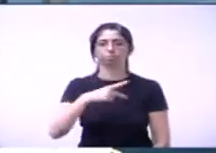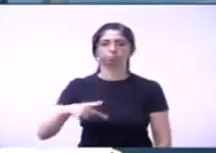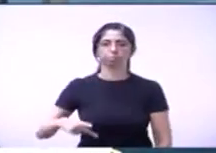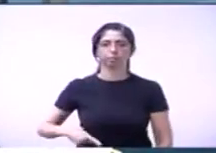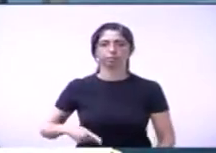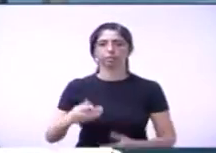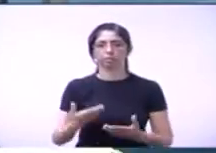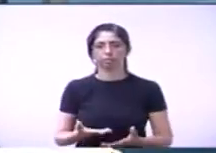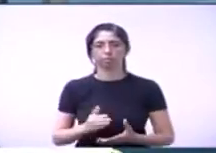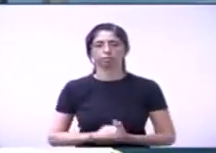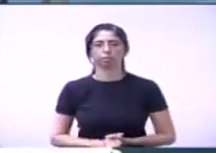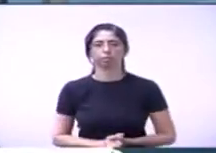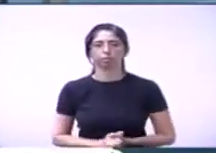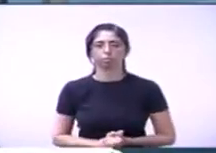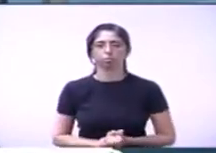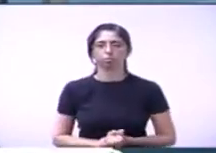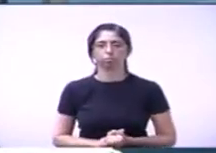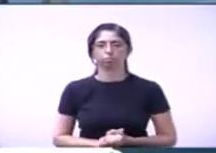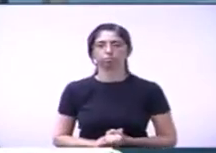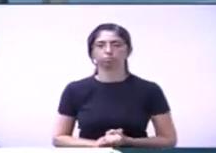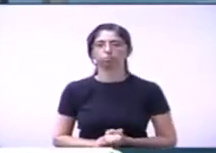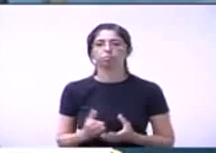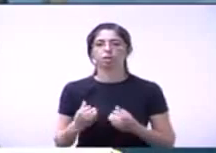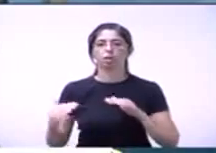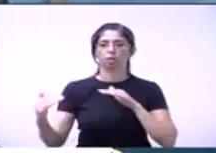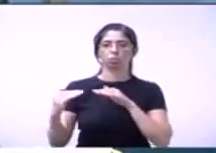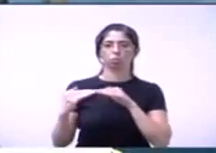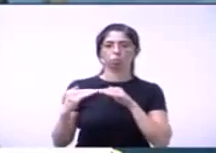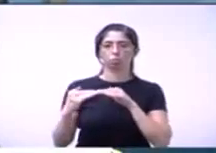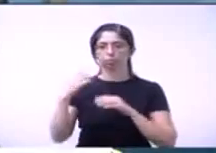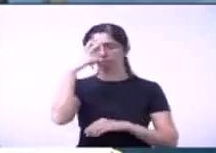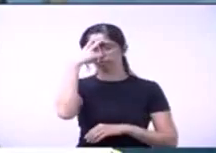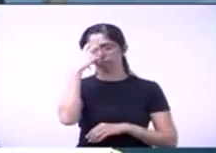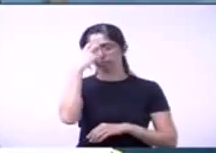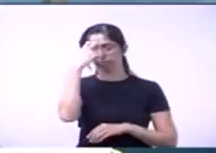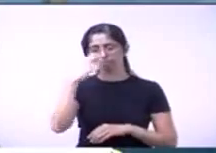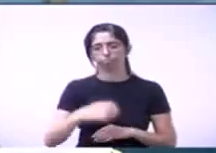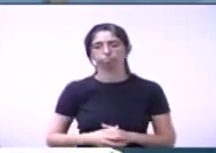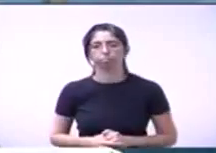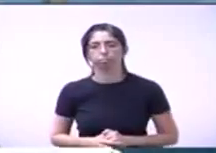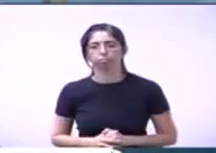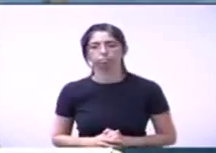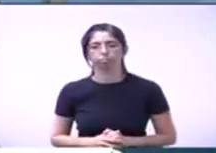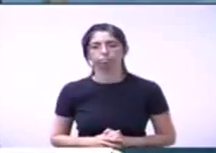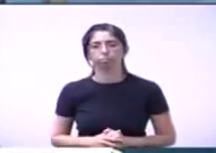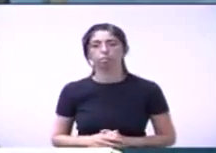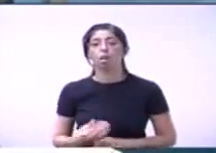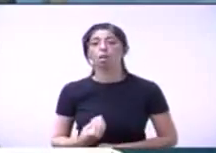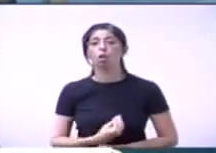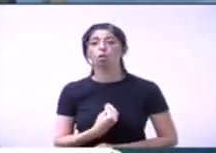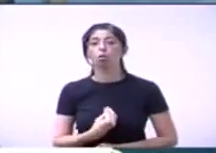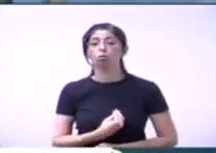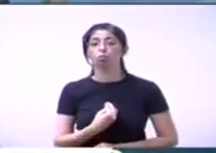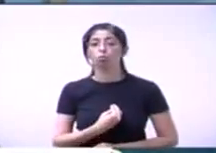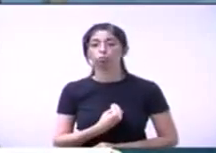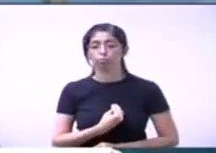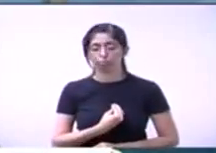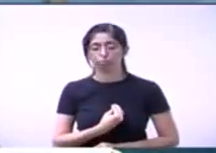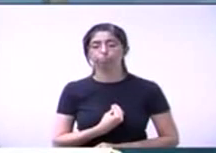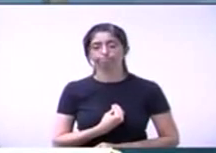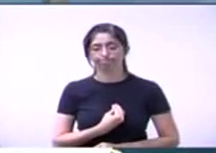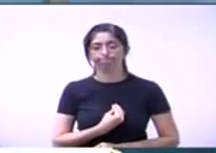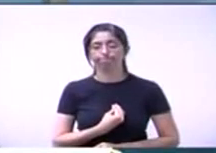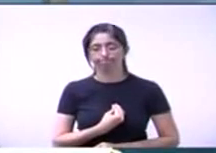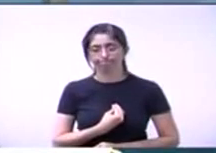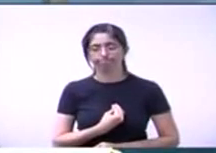além de tudo, só para fazer coro ao que o vereador Valadão falou, eu estive, inclusive, na Procuradoria do Trabalho para